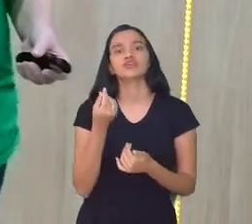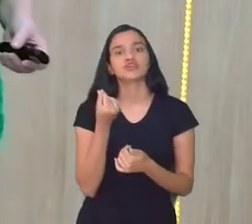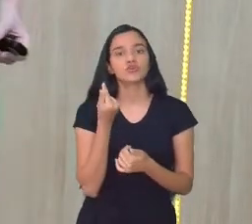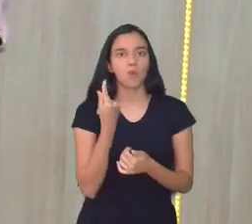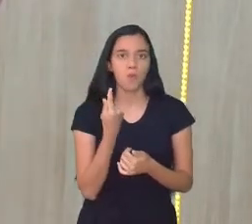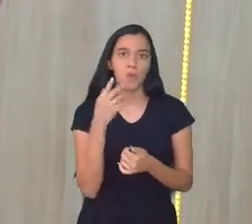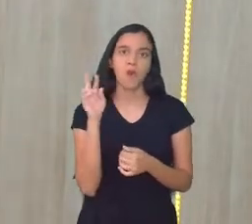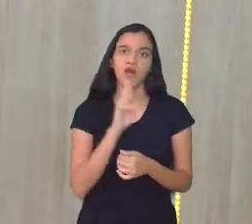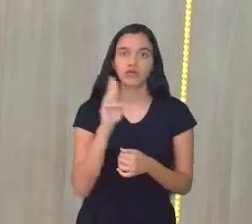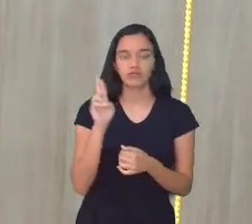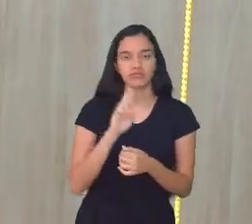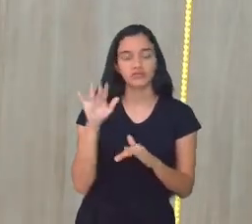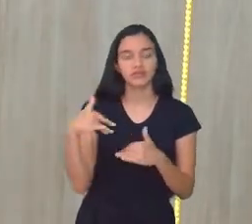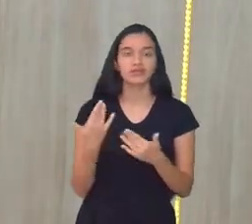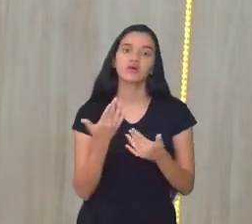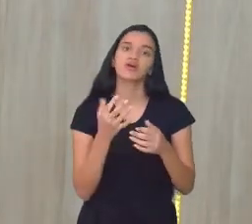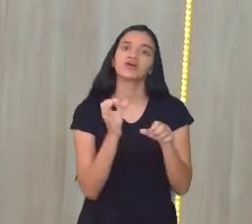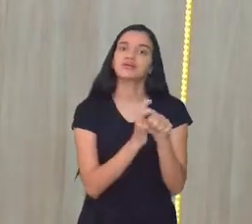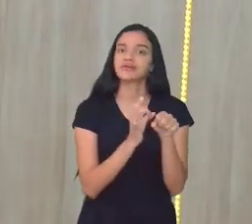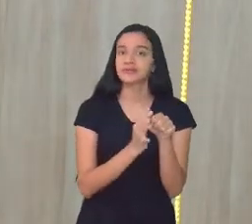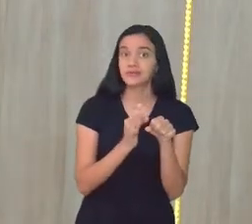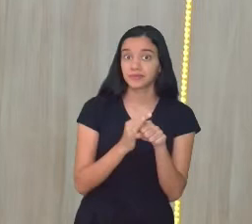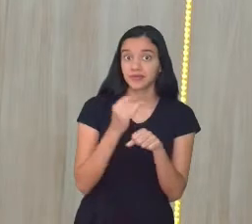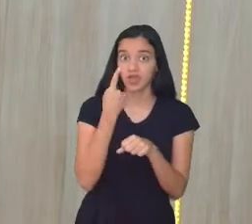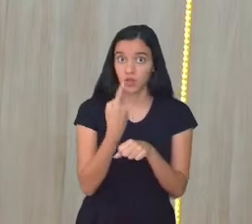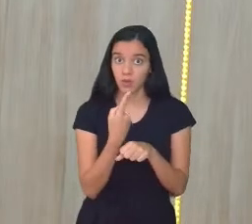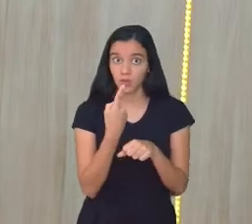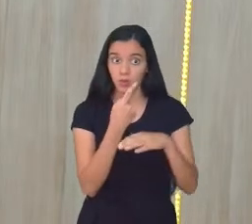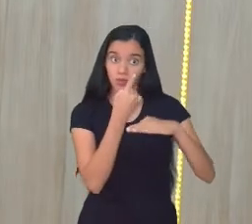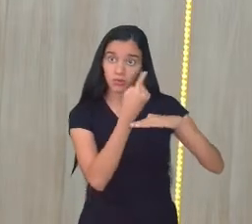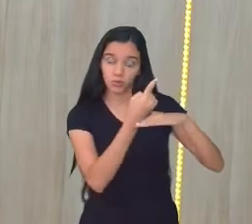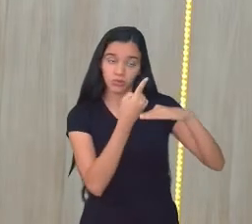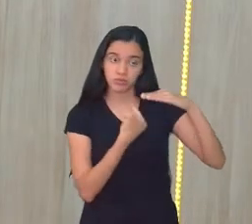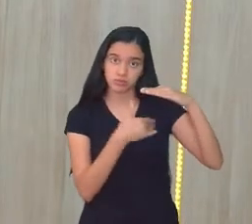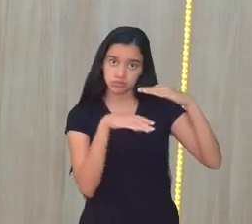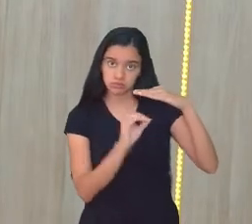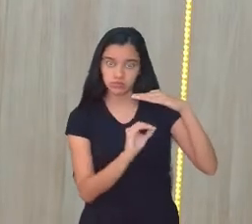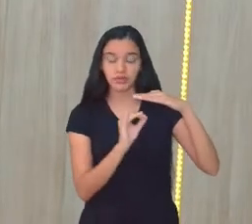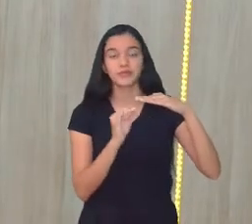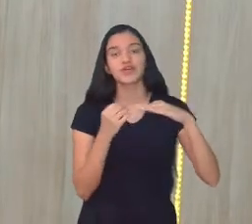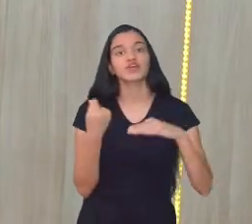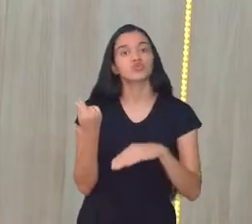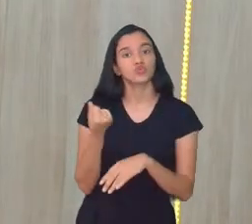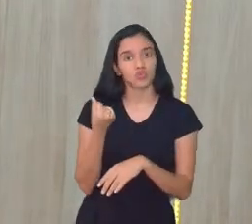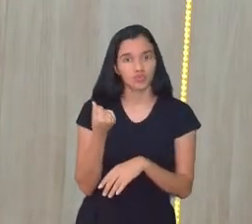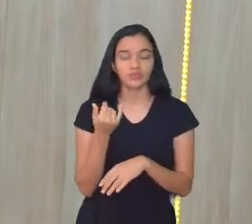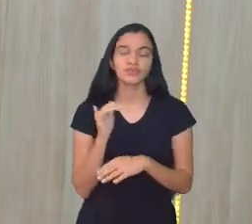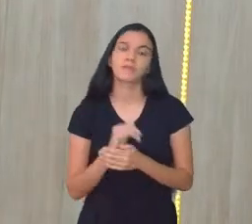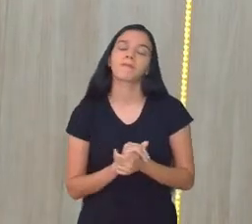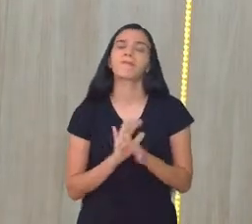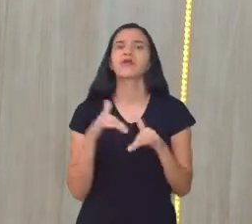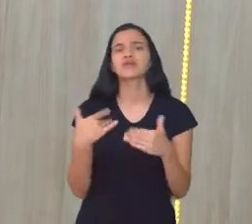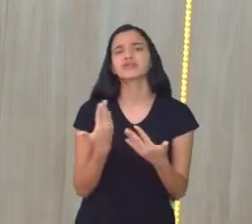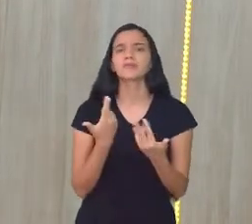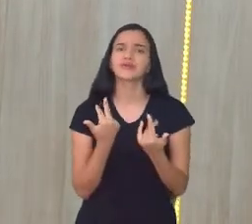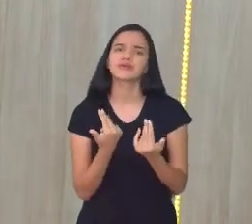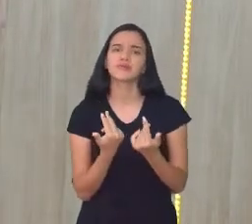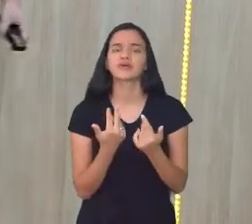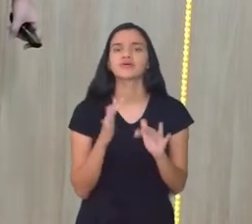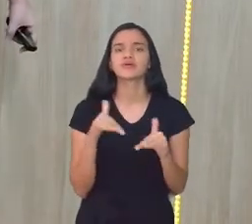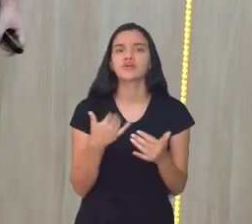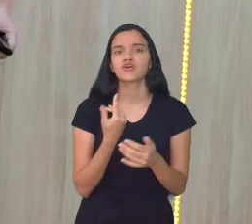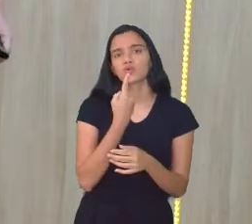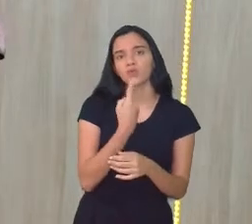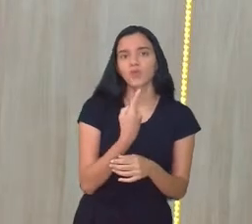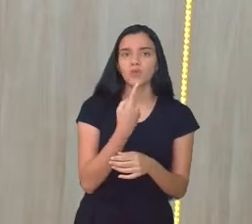real. Então, esta moedinha é um décimo do valor de um real. A mesma coisa com